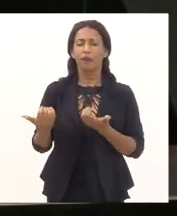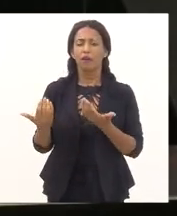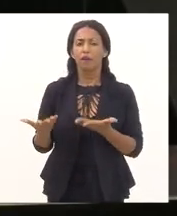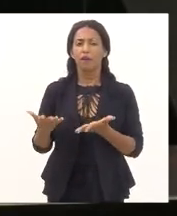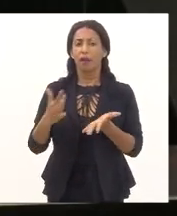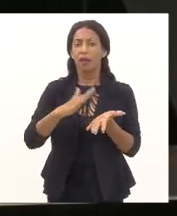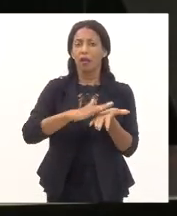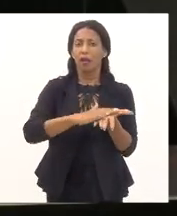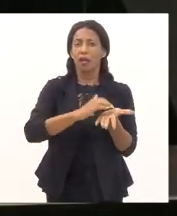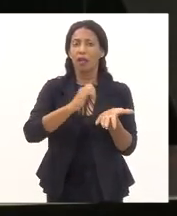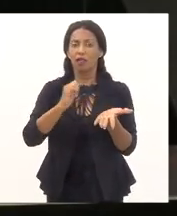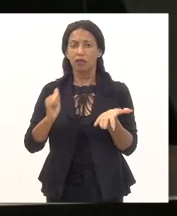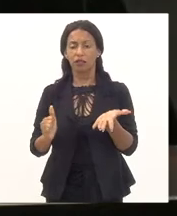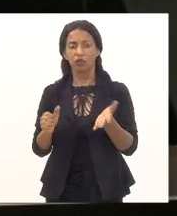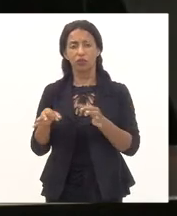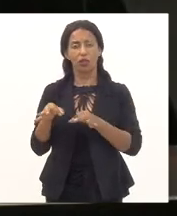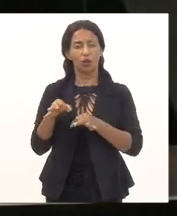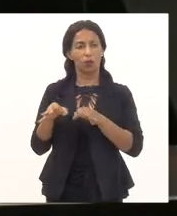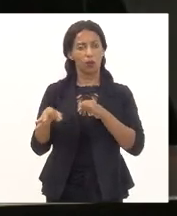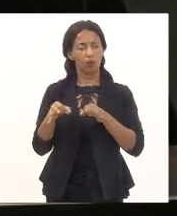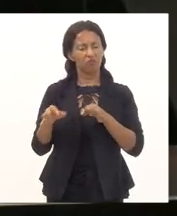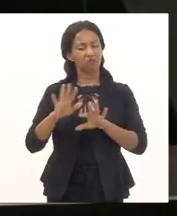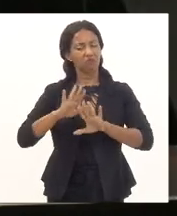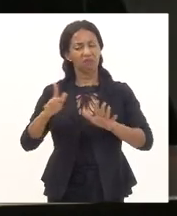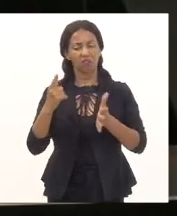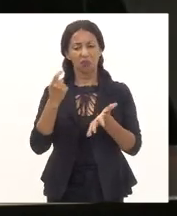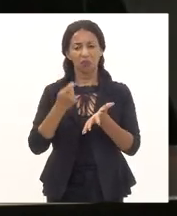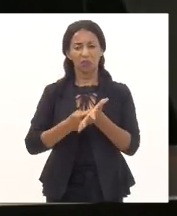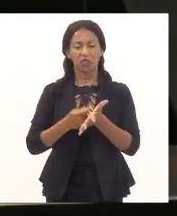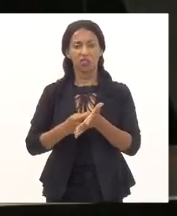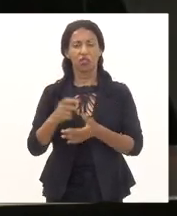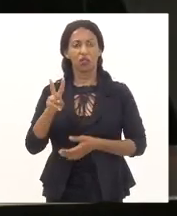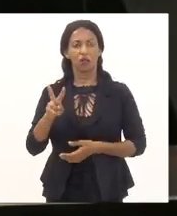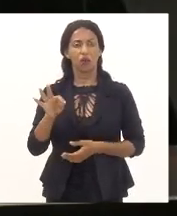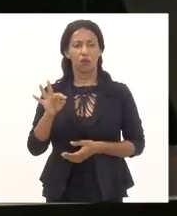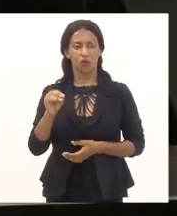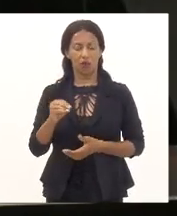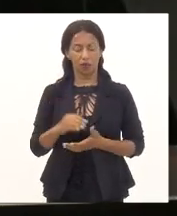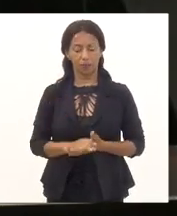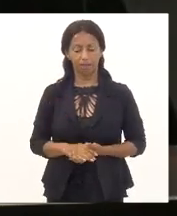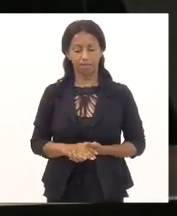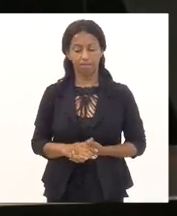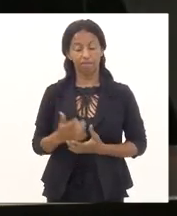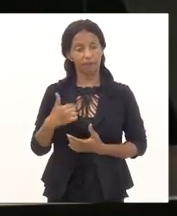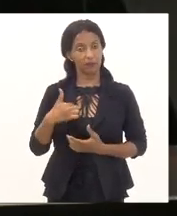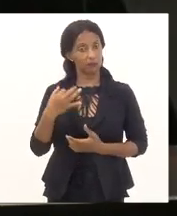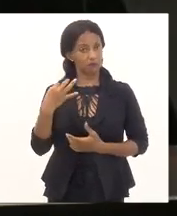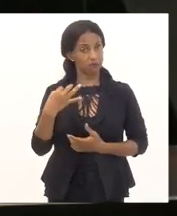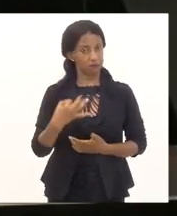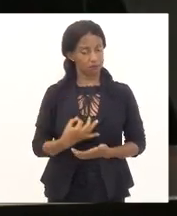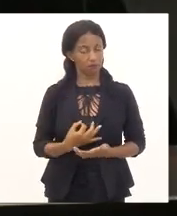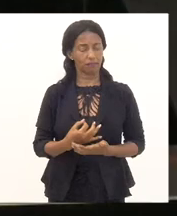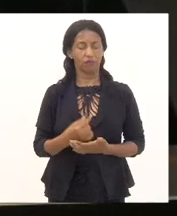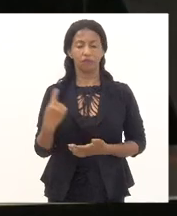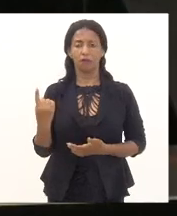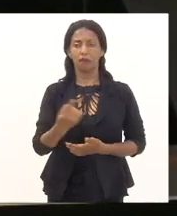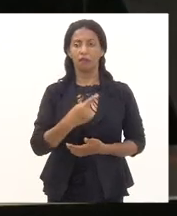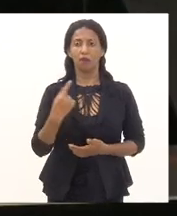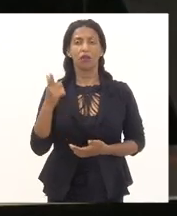para retirar o projeto e não insistir na derrubada do veto. Eu tenho convicção que